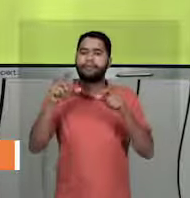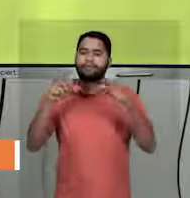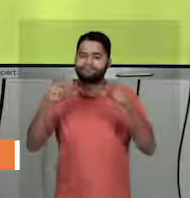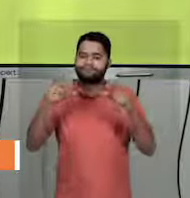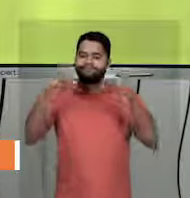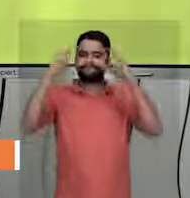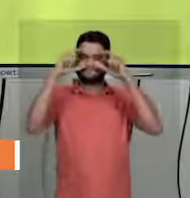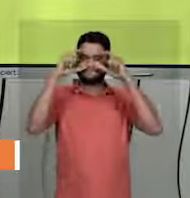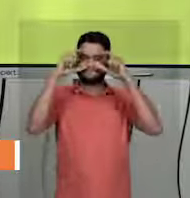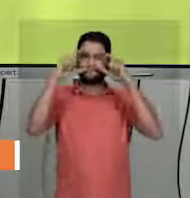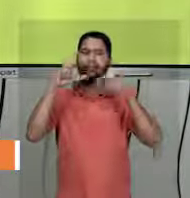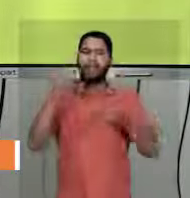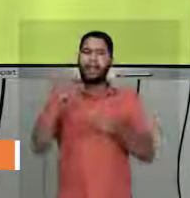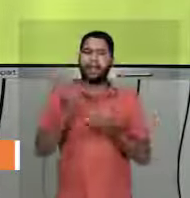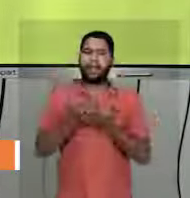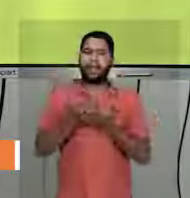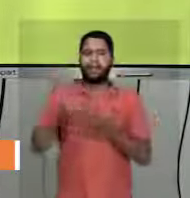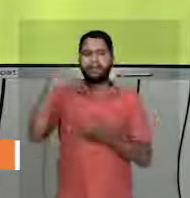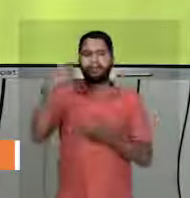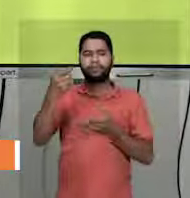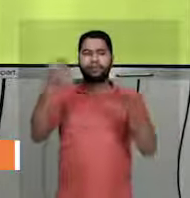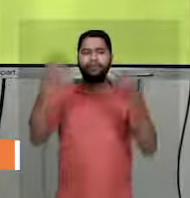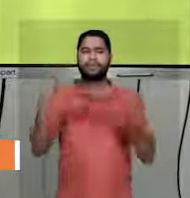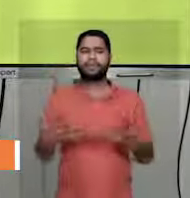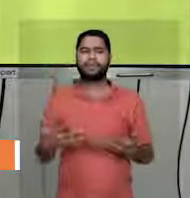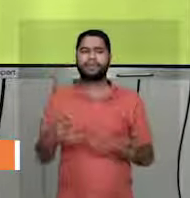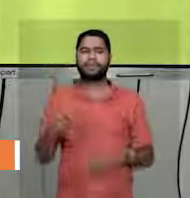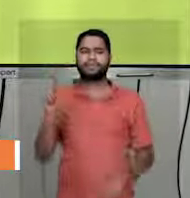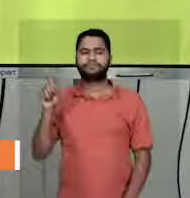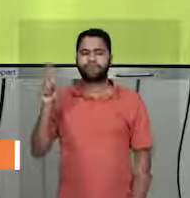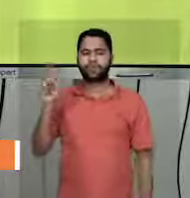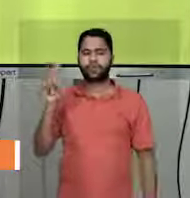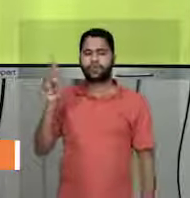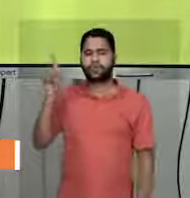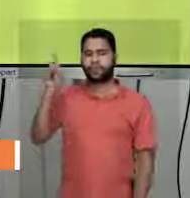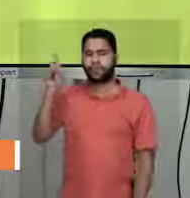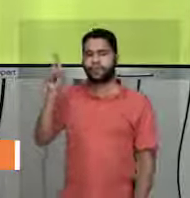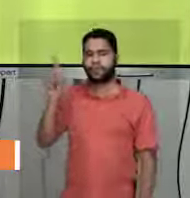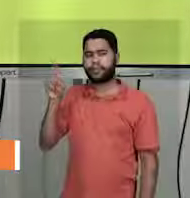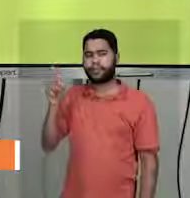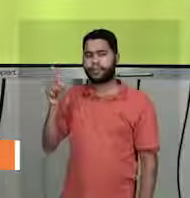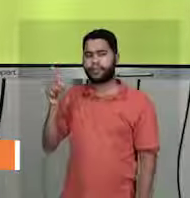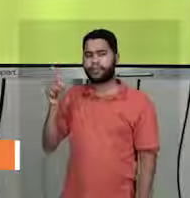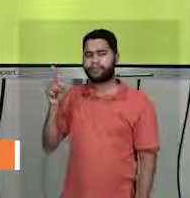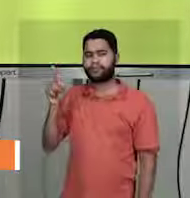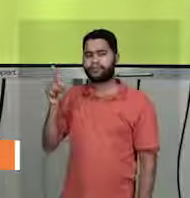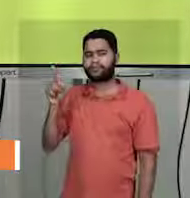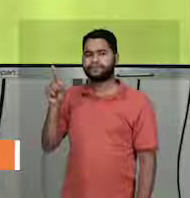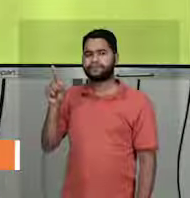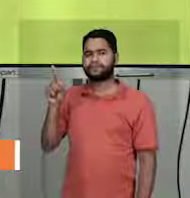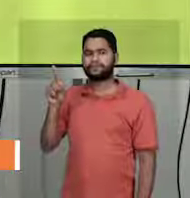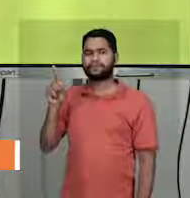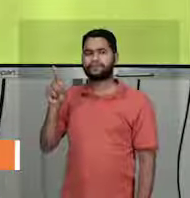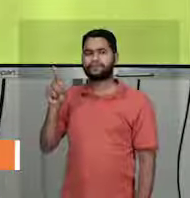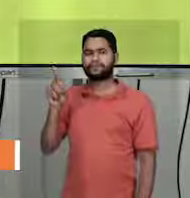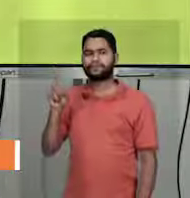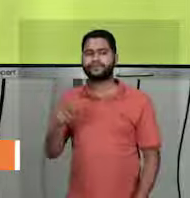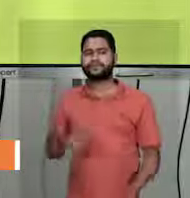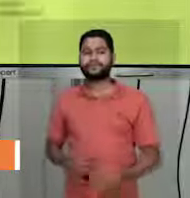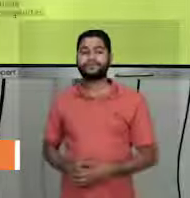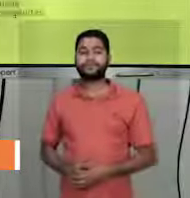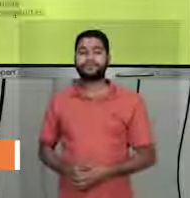Então, esses a gente vai deixar para a próxima aula, que seria a miopia, hipermetropia, o astigmatismo e a